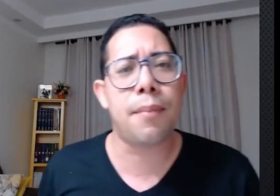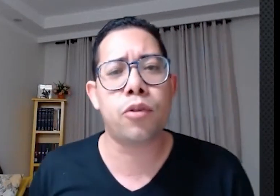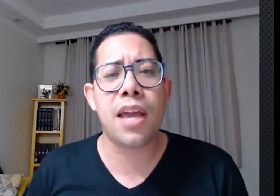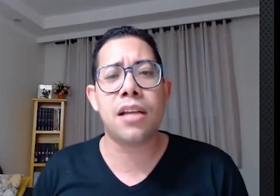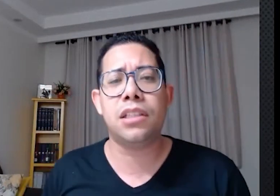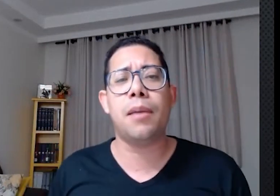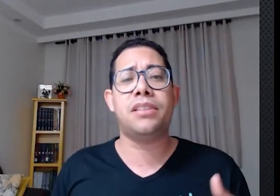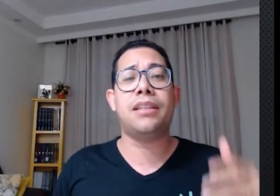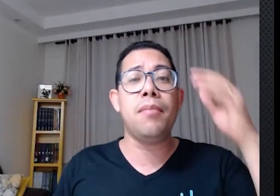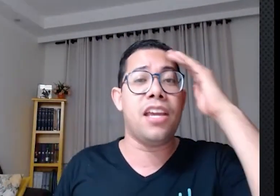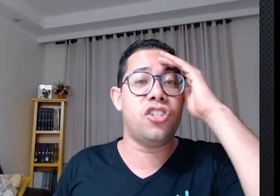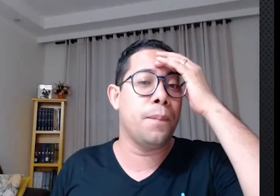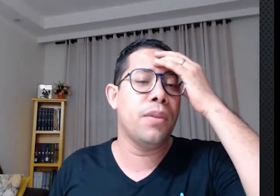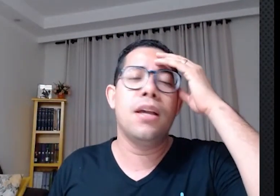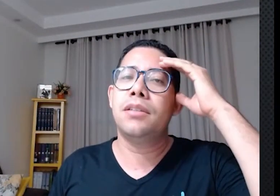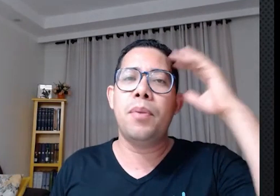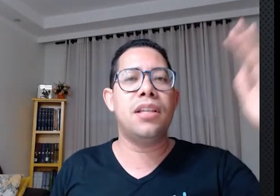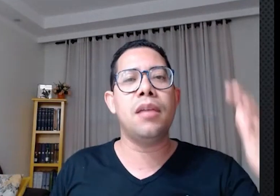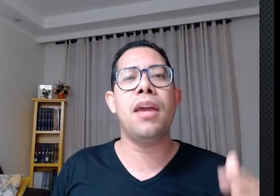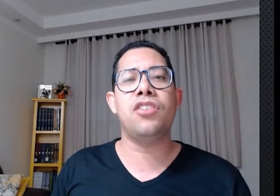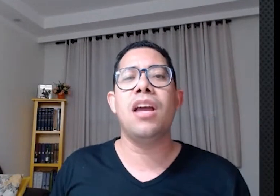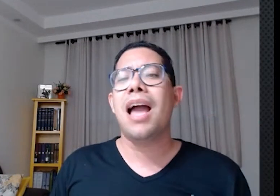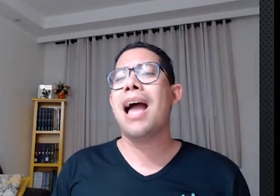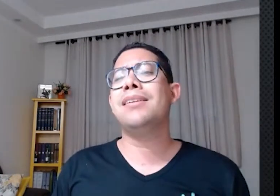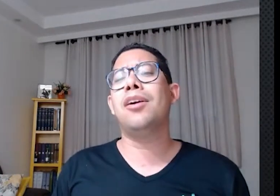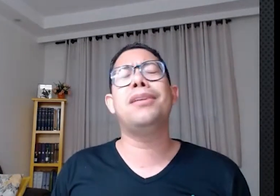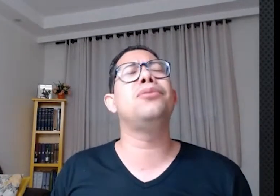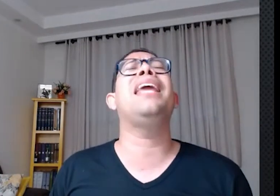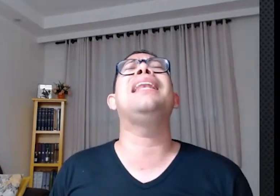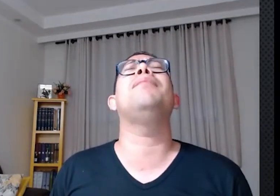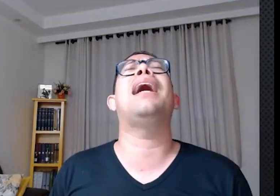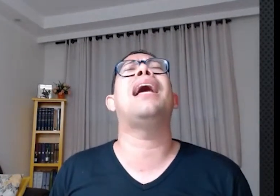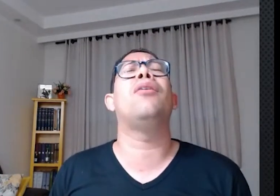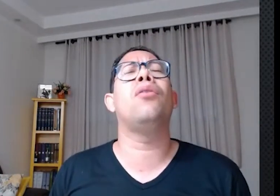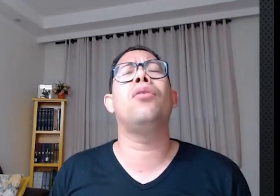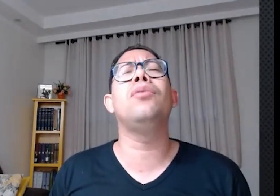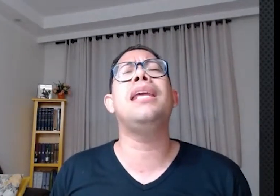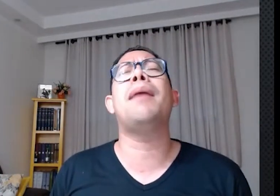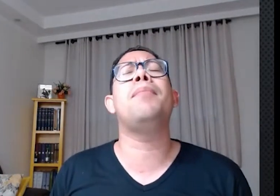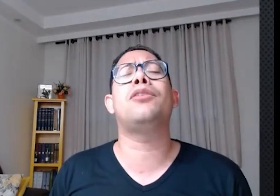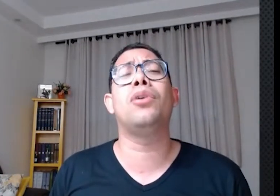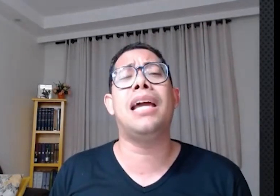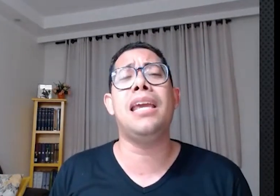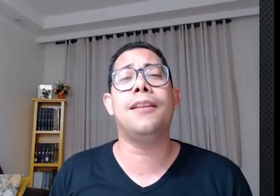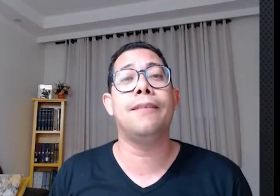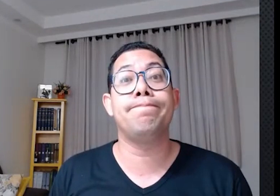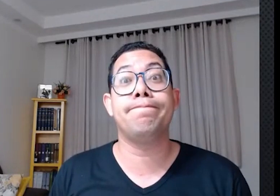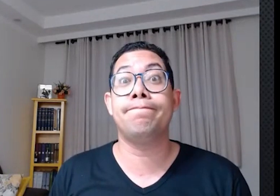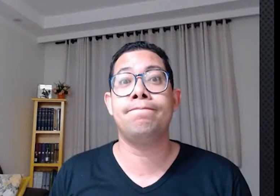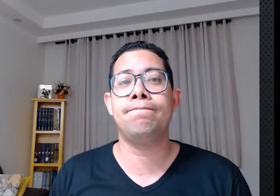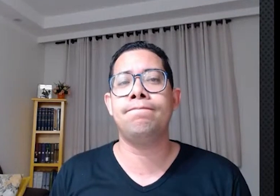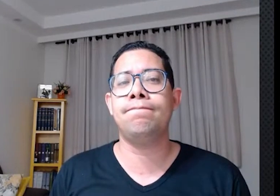Antigo Testamento é esse que você precisa ter em mente. Você precisa ter em mente. Ah, Gisele, mas eu não li a Bíblia toda